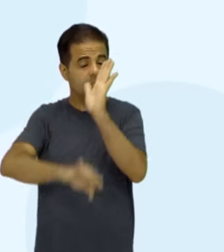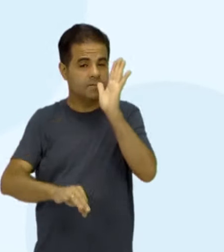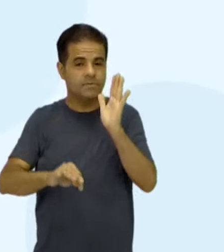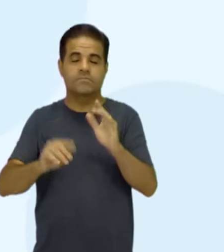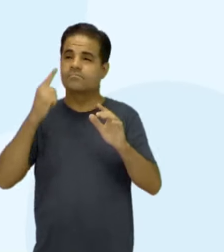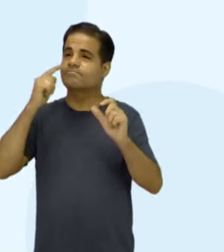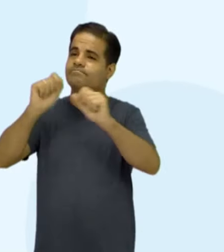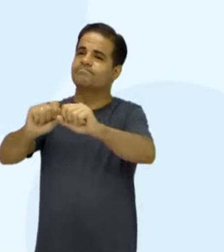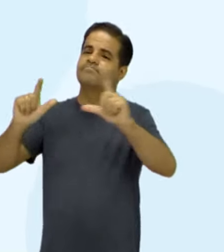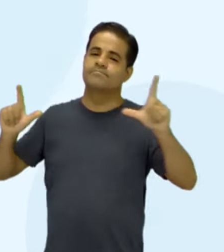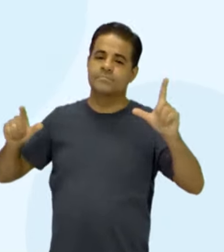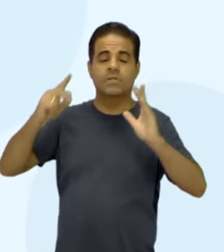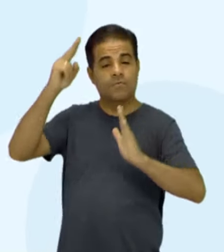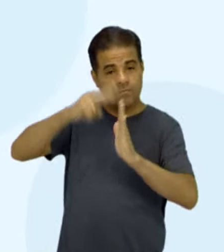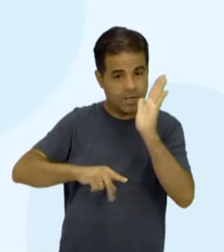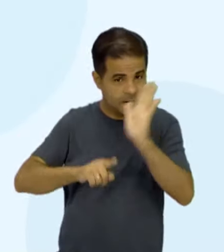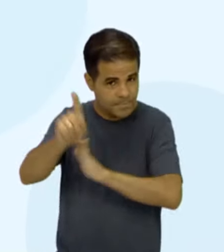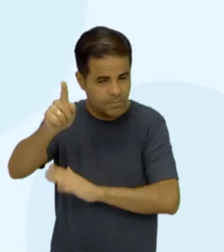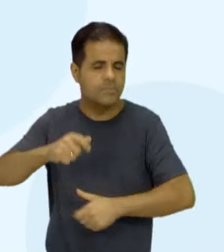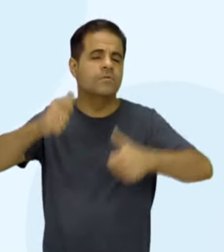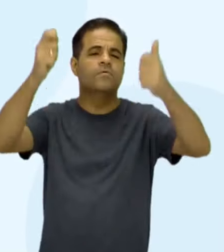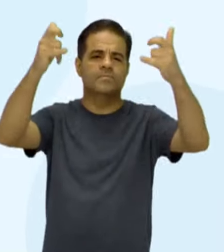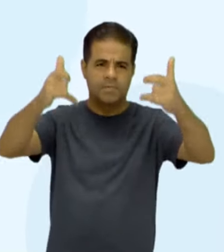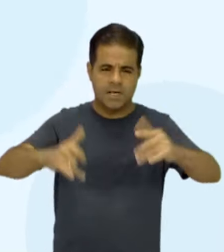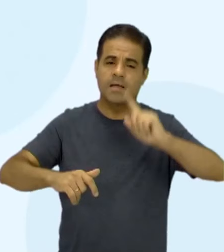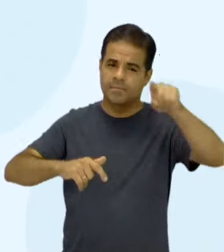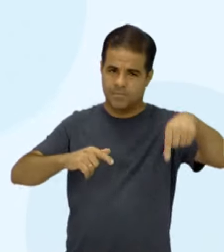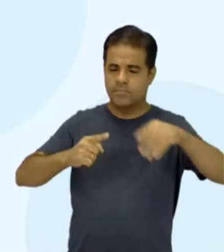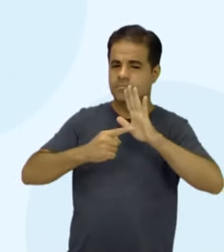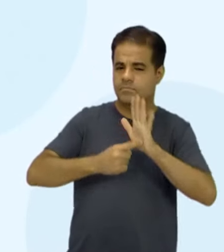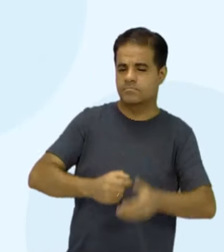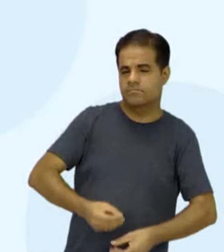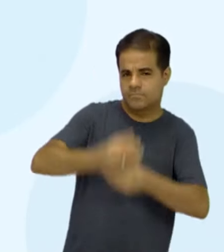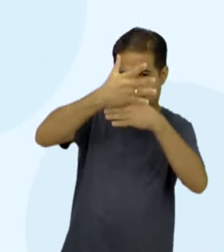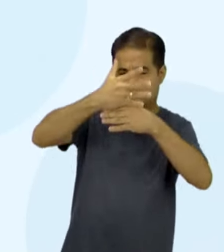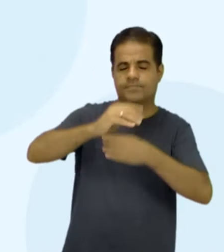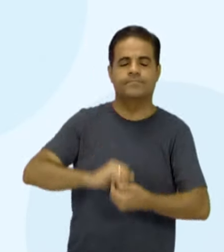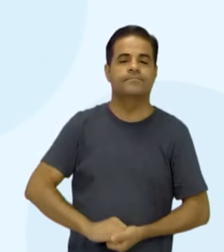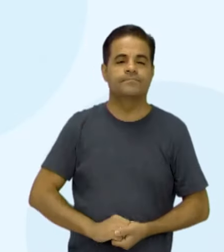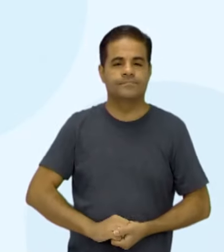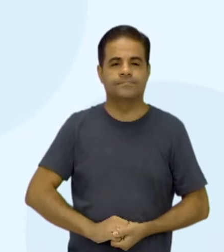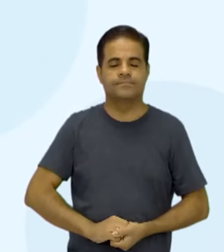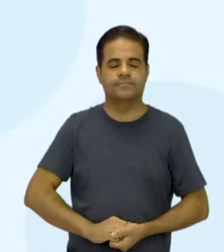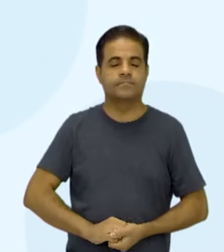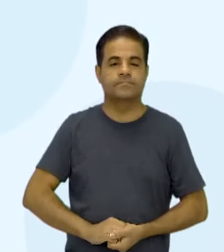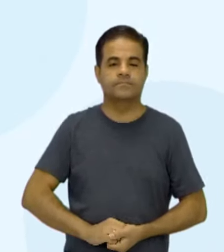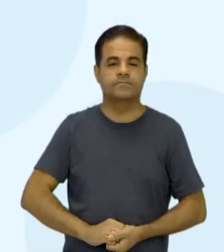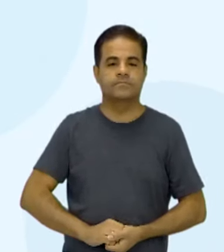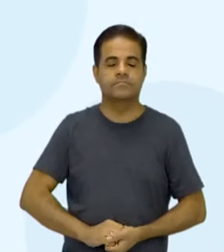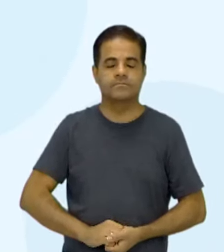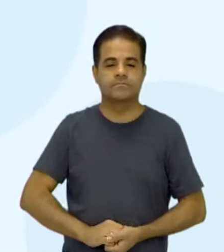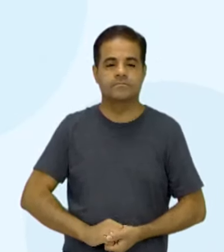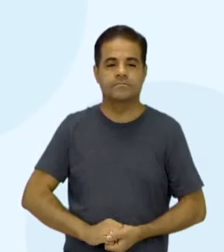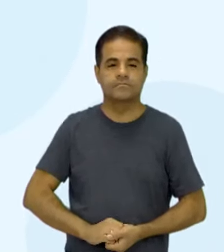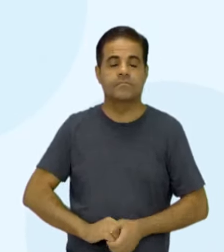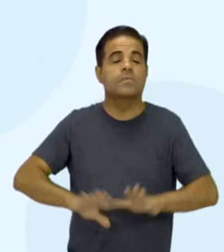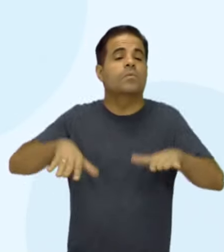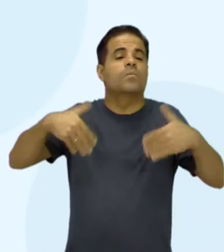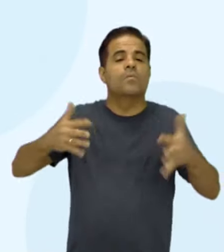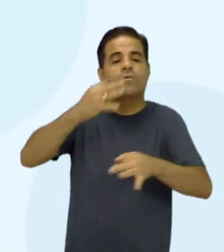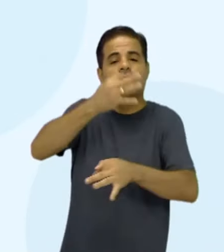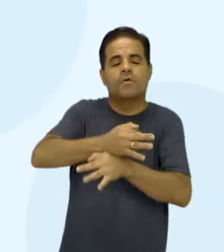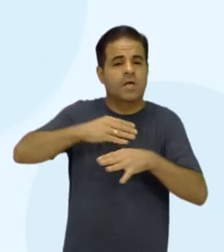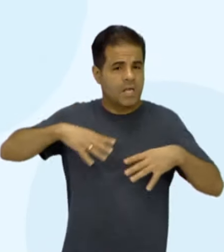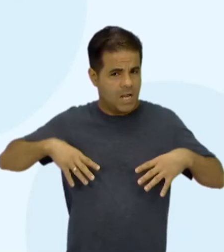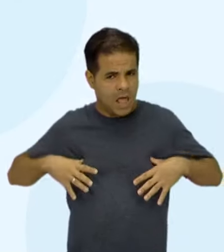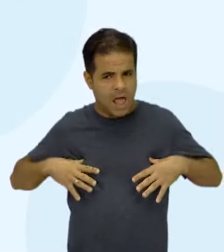tá aí na tela para vocês vou ler a pergunta explicar depois apareceu babado Wind Holiday is Being celebrated Qual